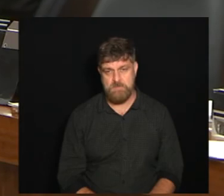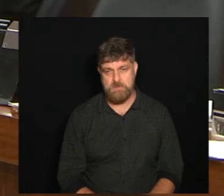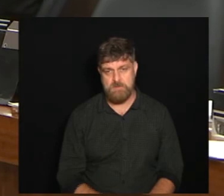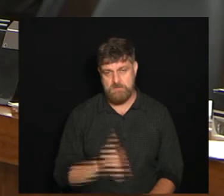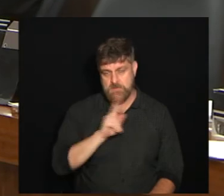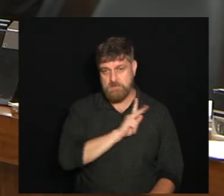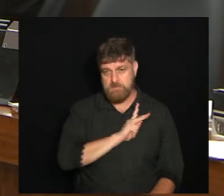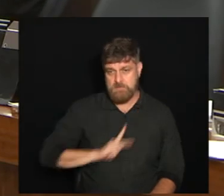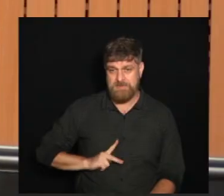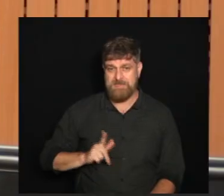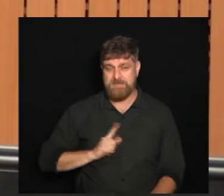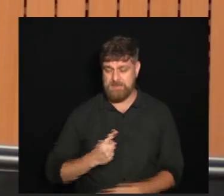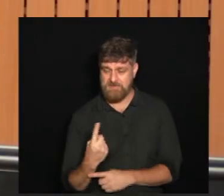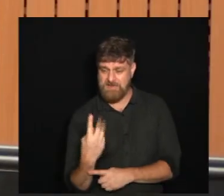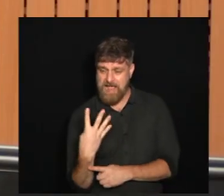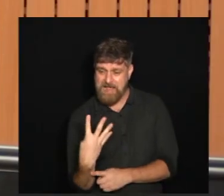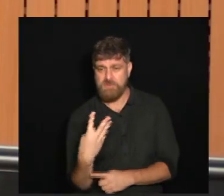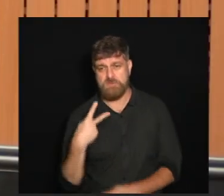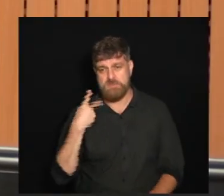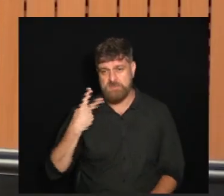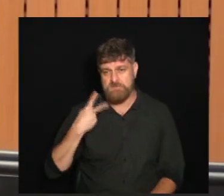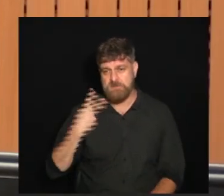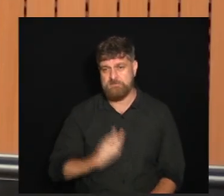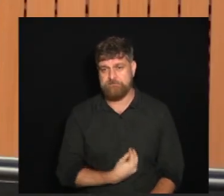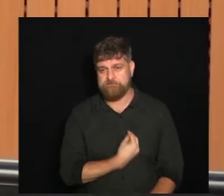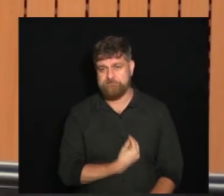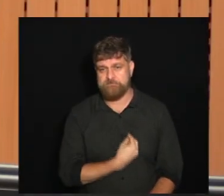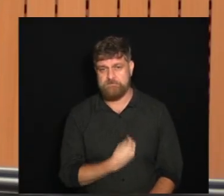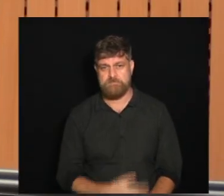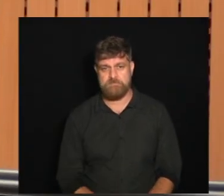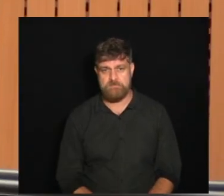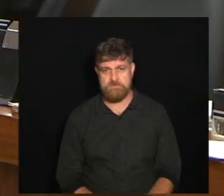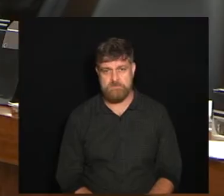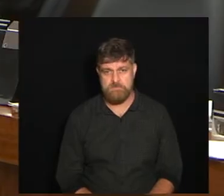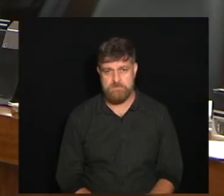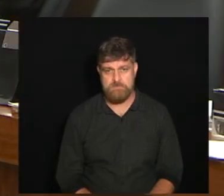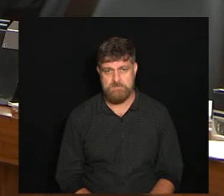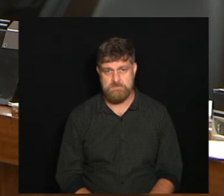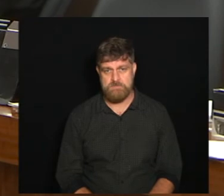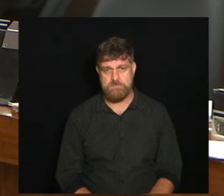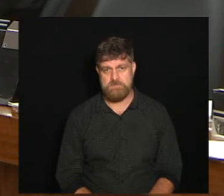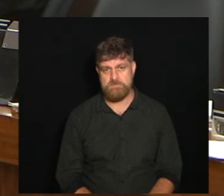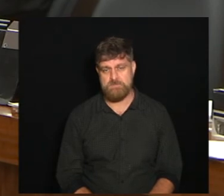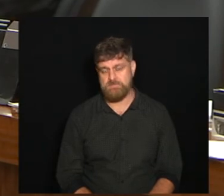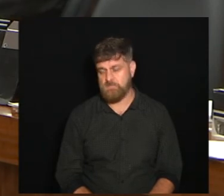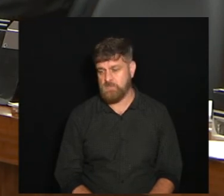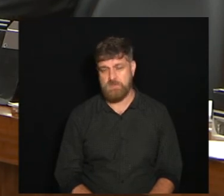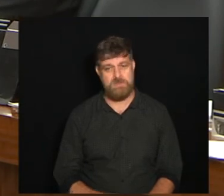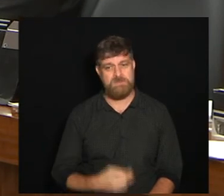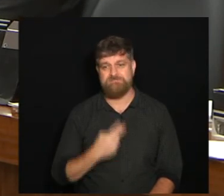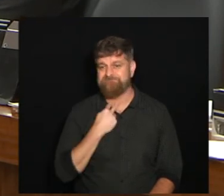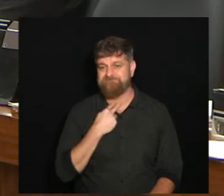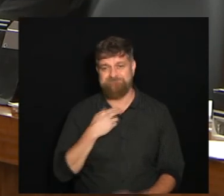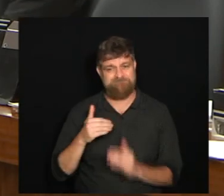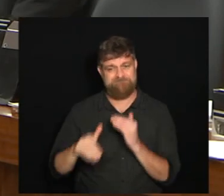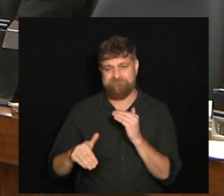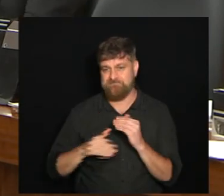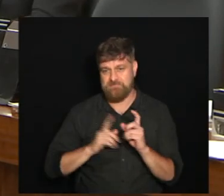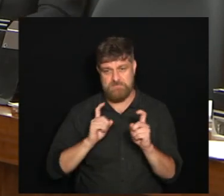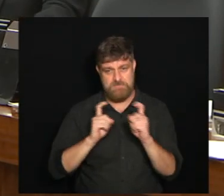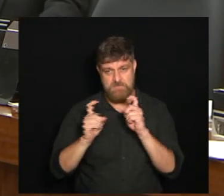Senhor presidente, temos 14 vereadores presentes em plenário. Não havendo número regimental,